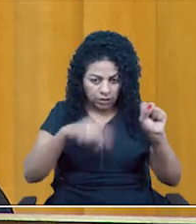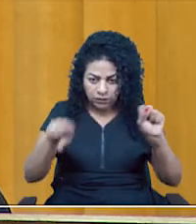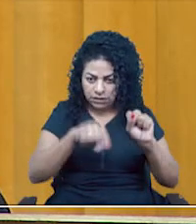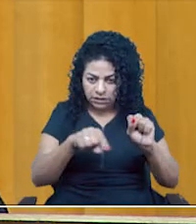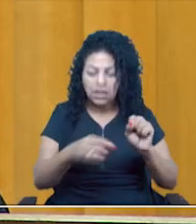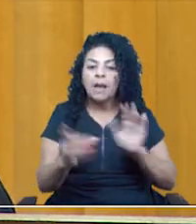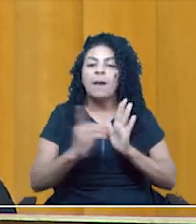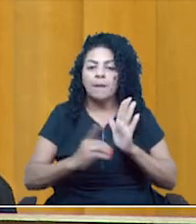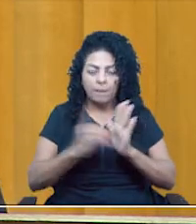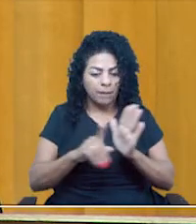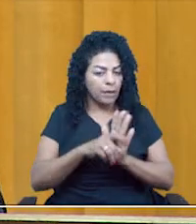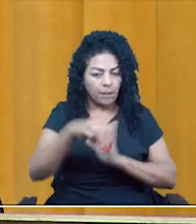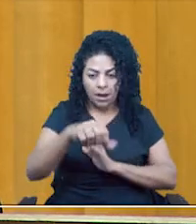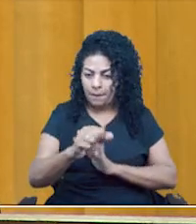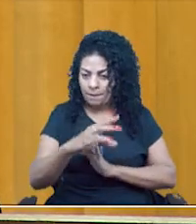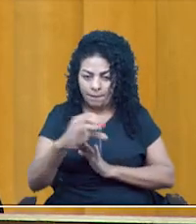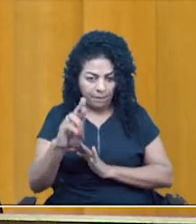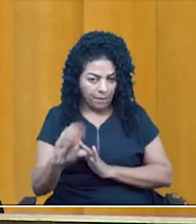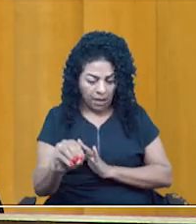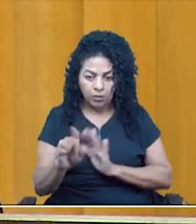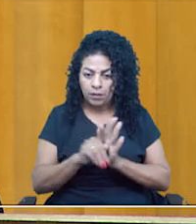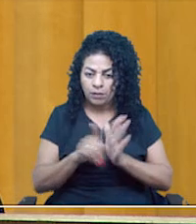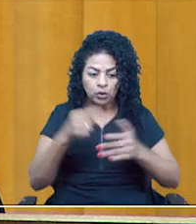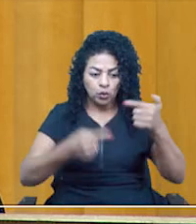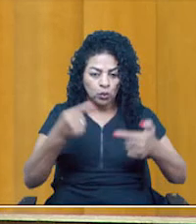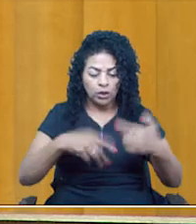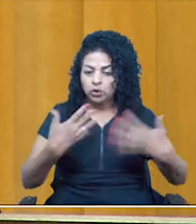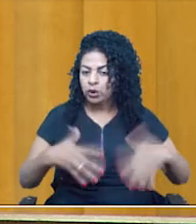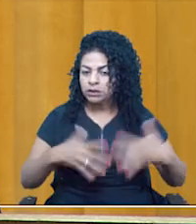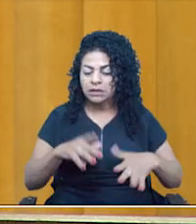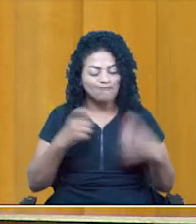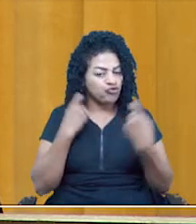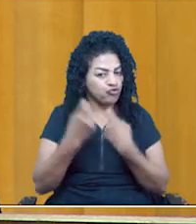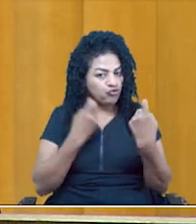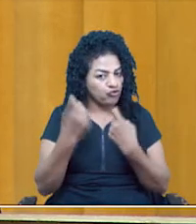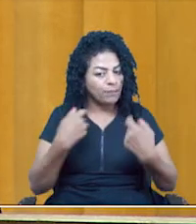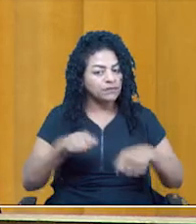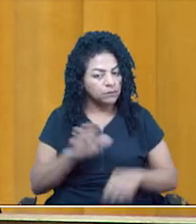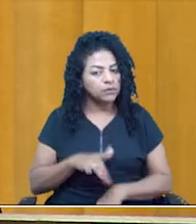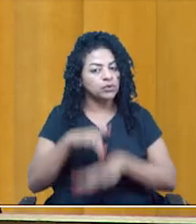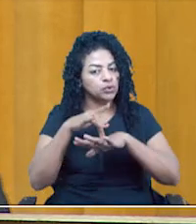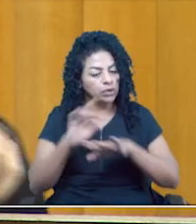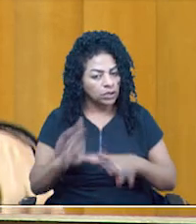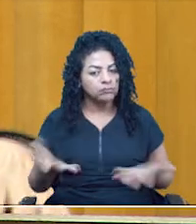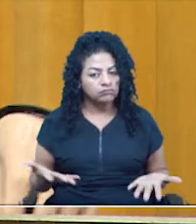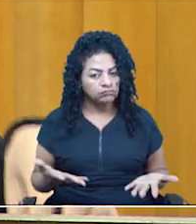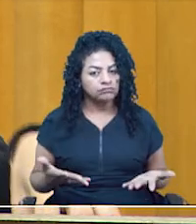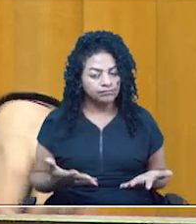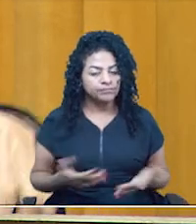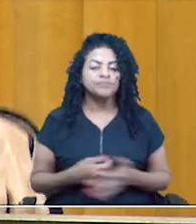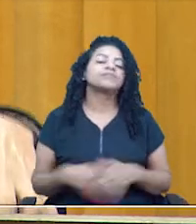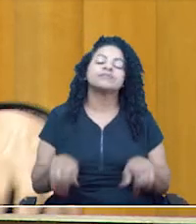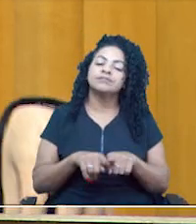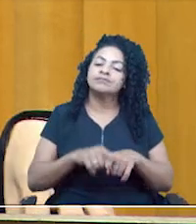Do ponto de vista de macropolítica, isso é algo extremamente preocupante. Que isso não é uma situação transitória. E os magistrados e